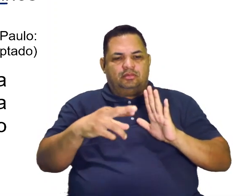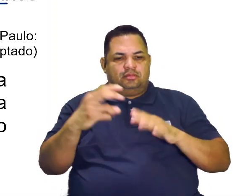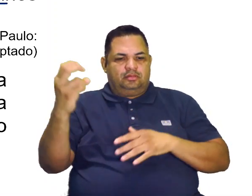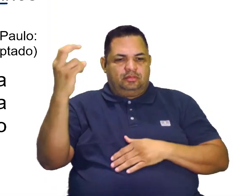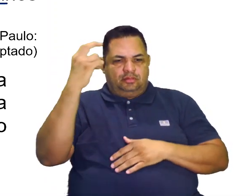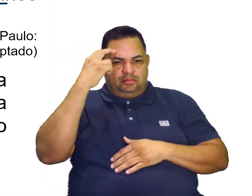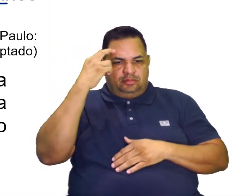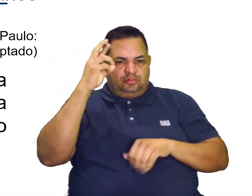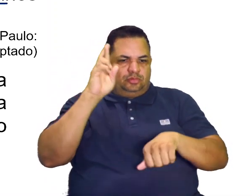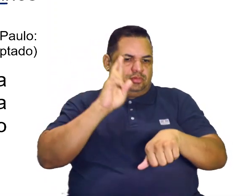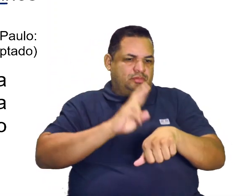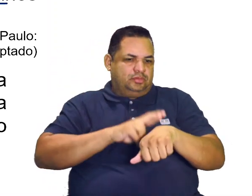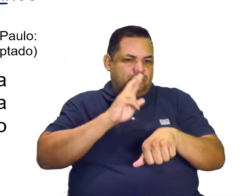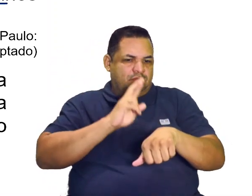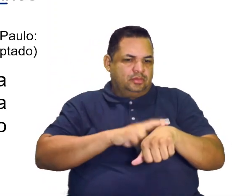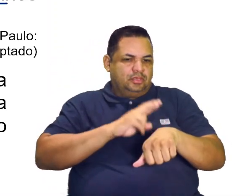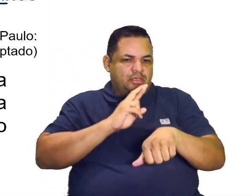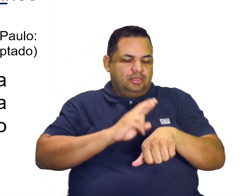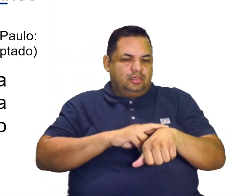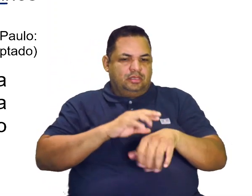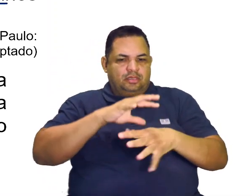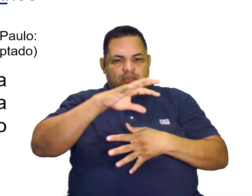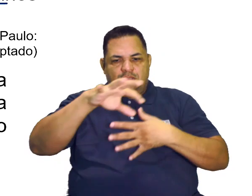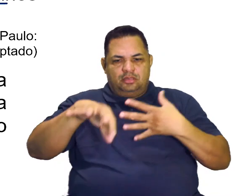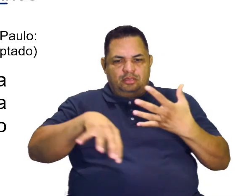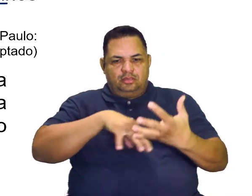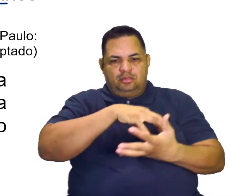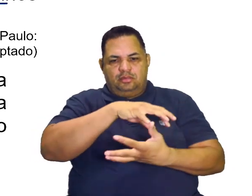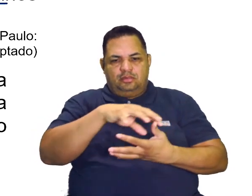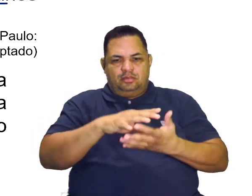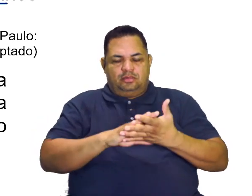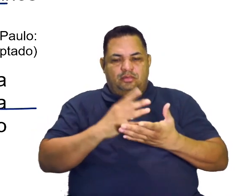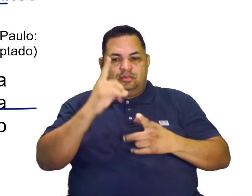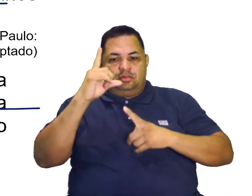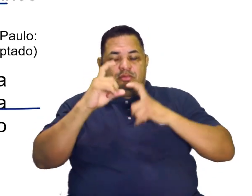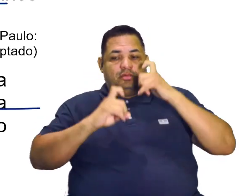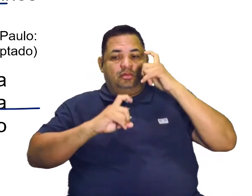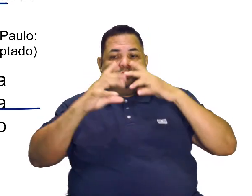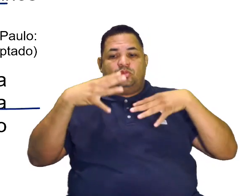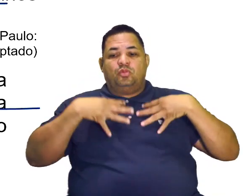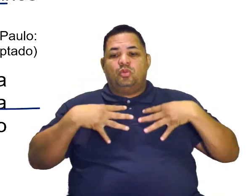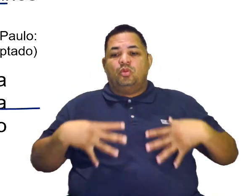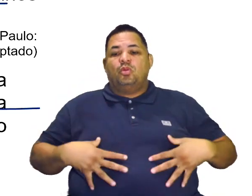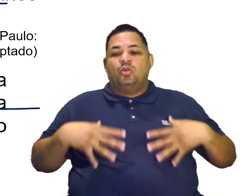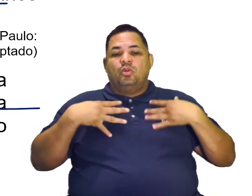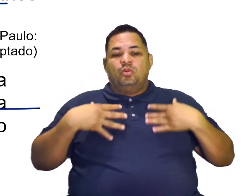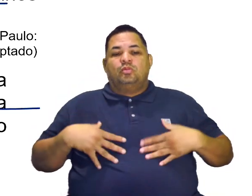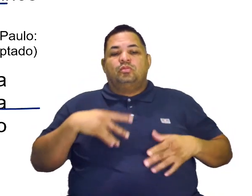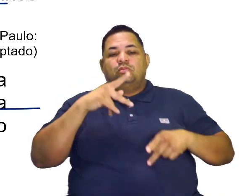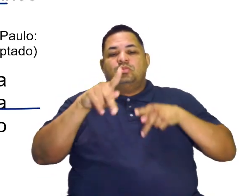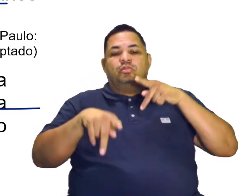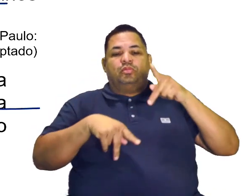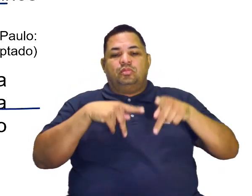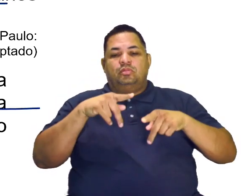e representação da cultura rítmica envolve a expressão corporal própria de um